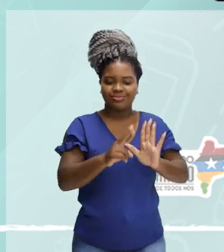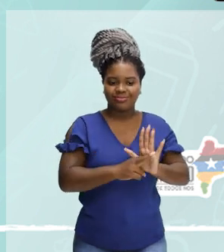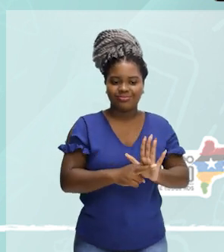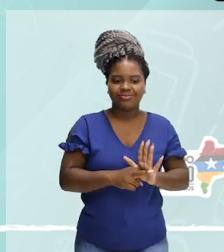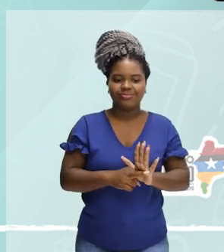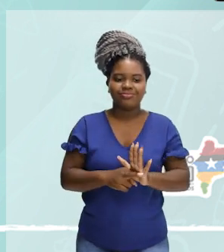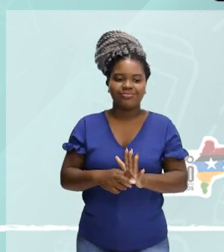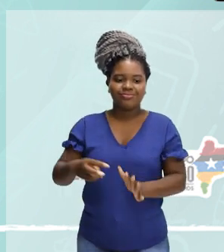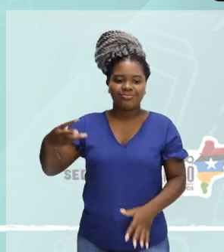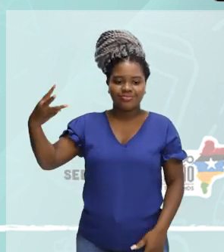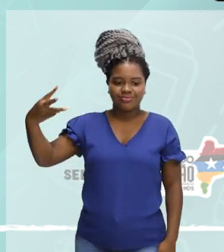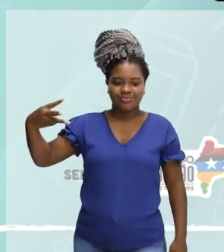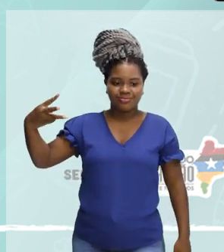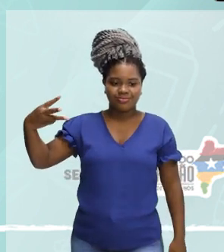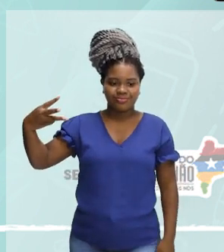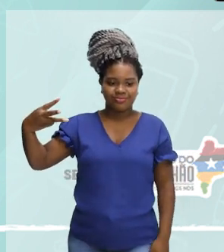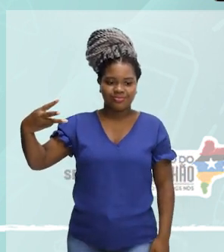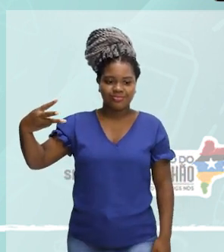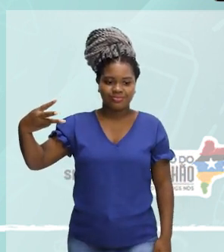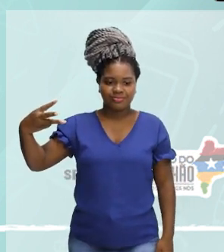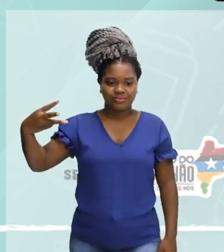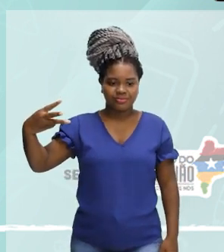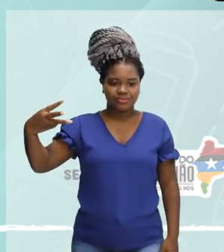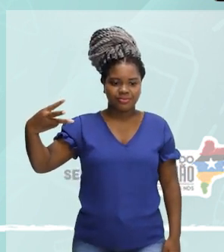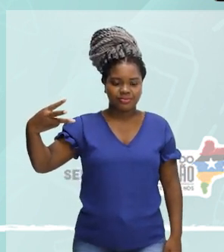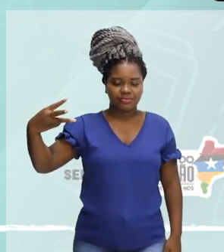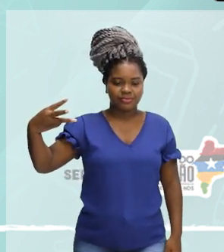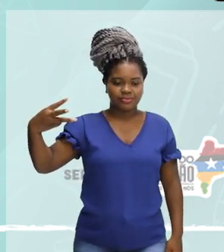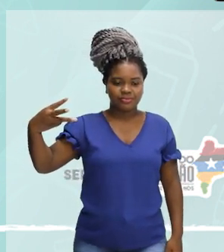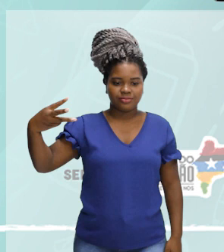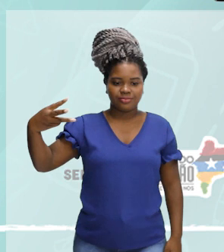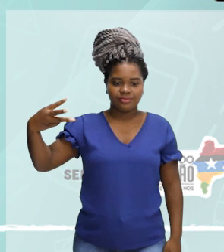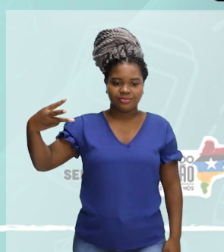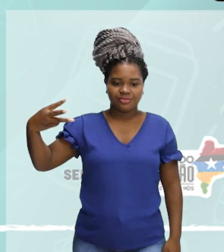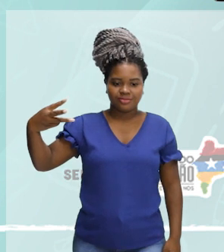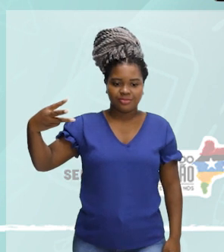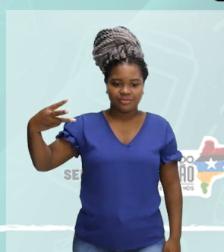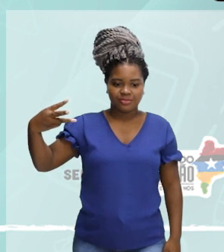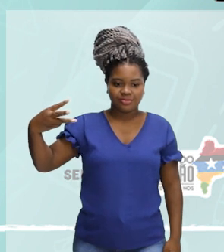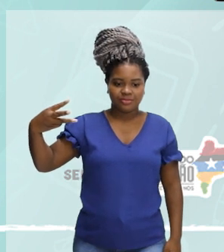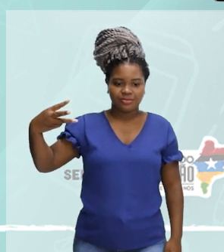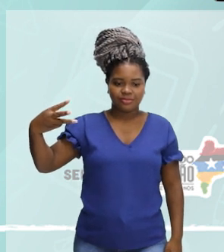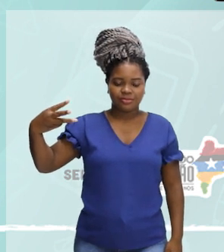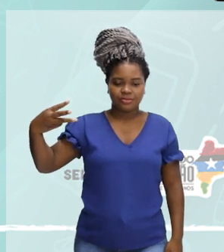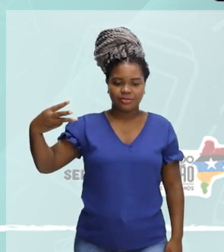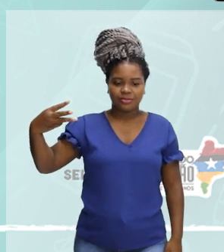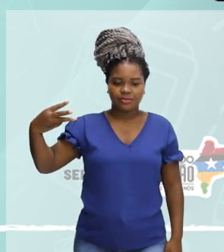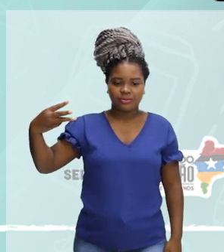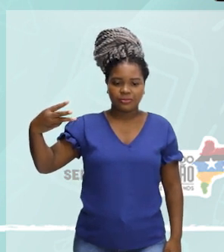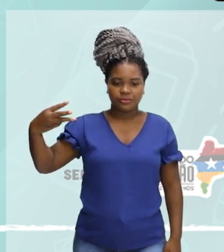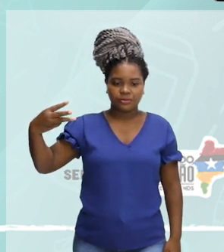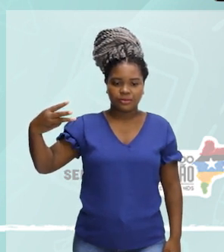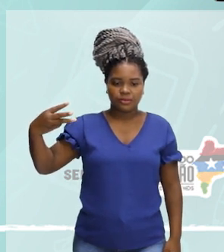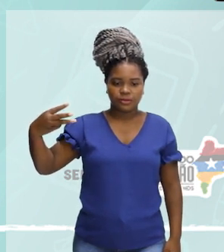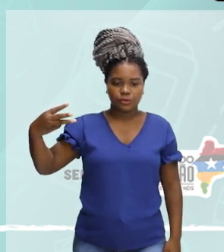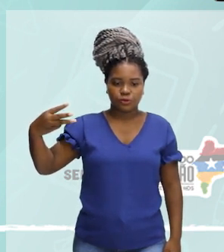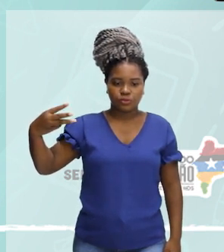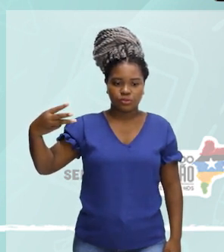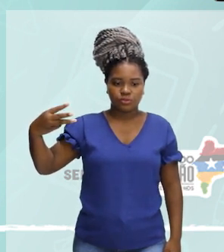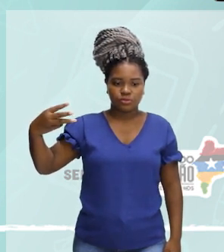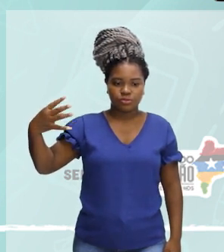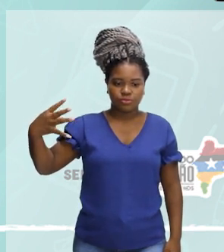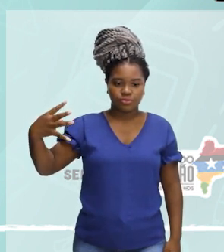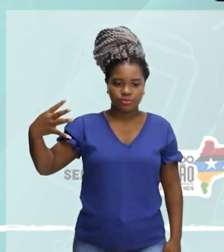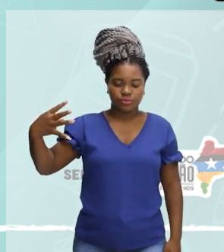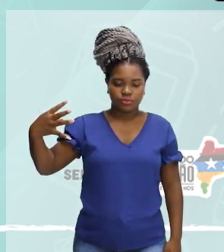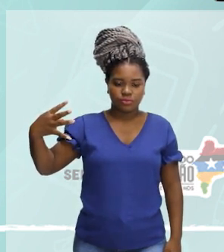vimos, tá? E mais aqui, mi calle es ancho, use ancho, que la tuya. Esta